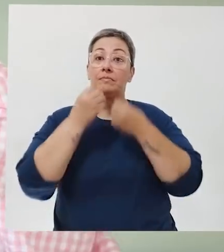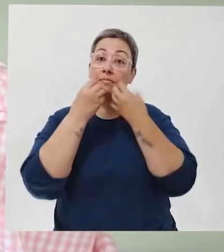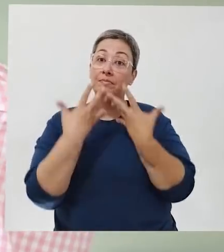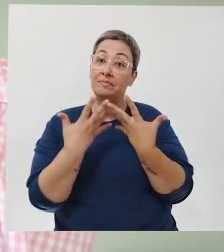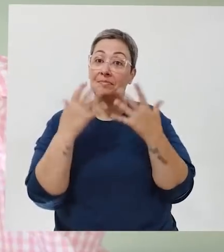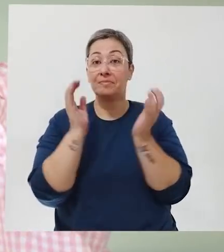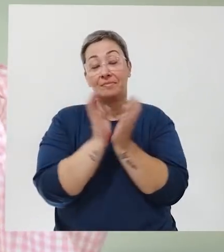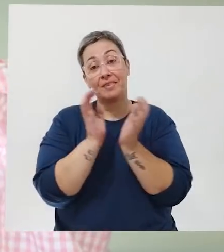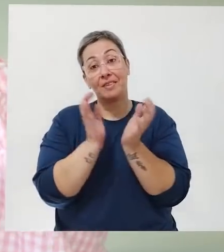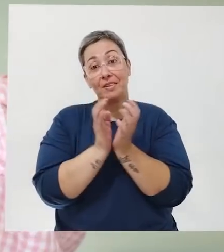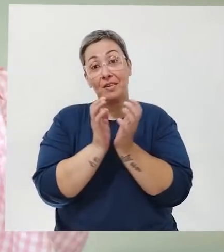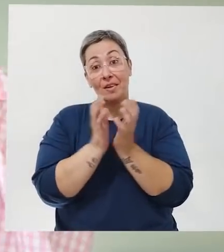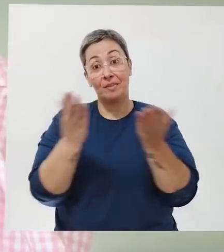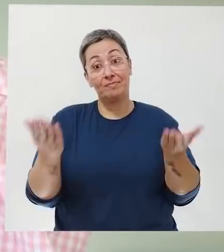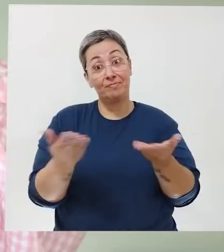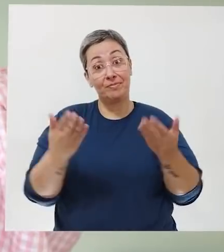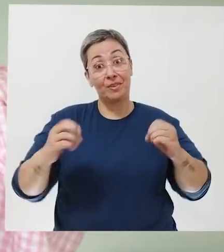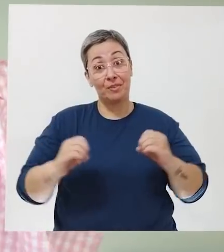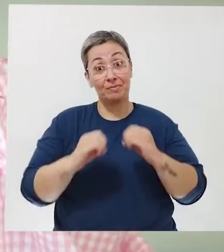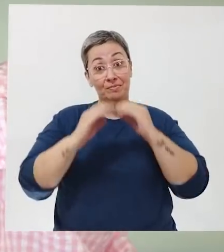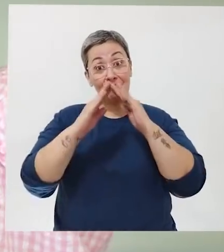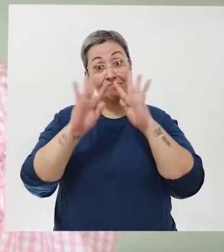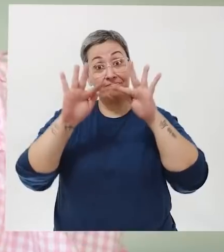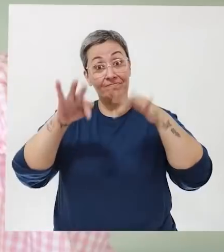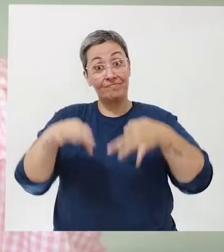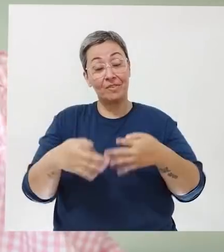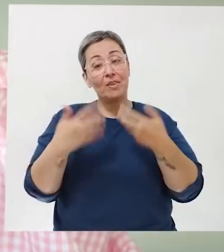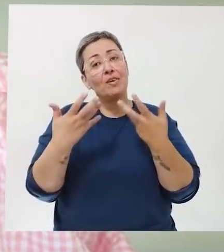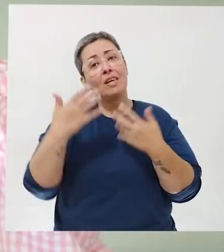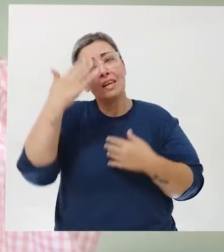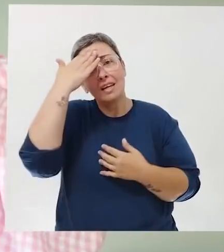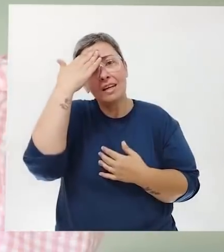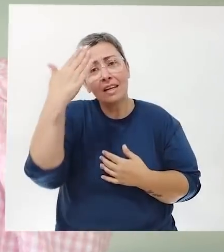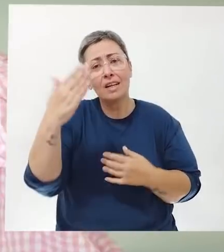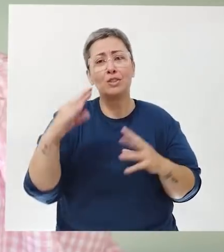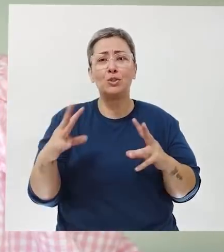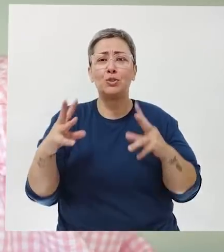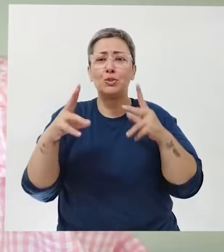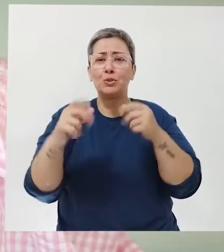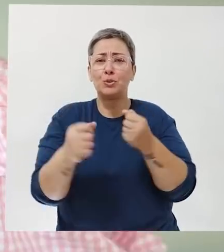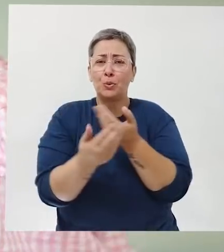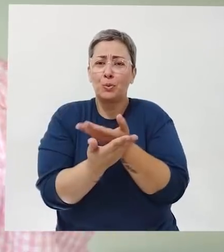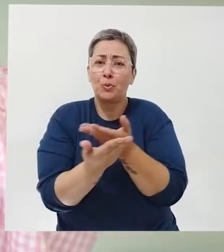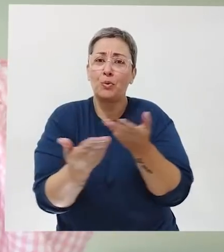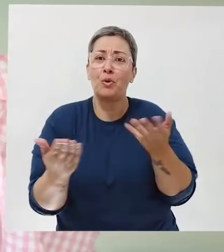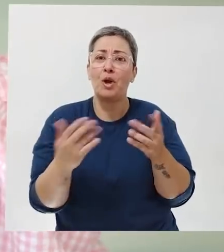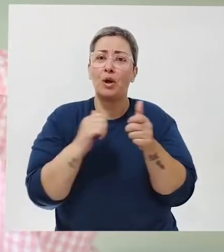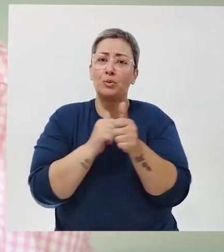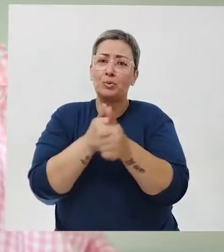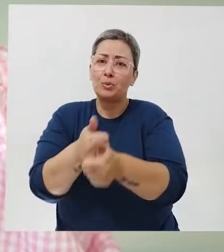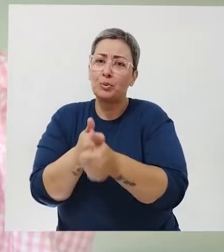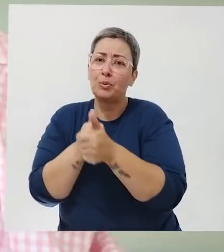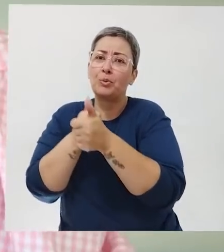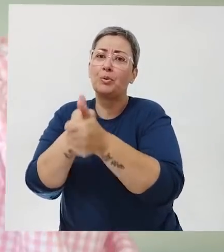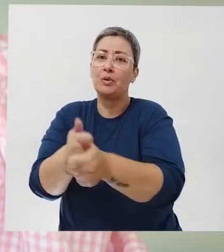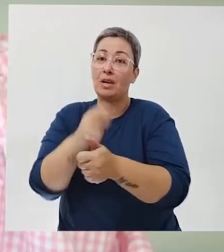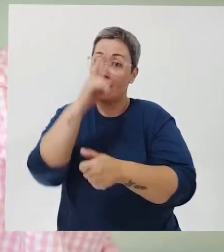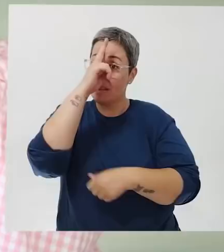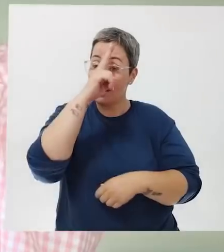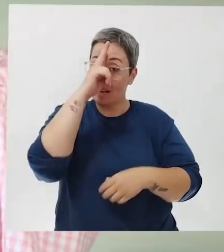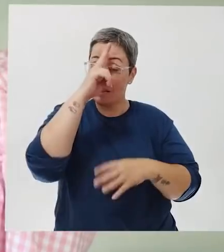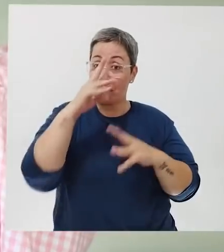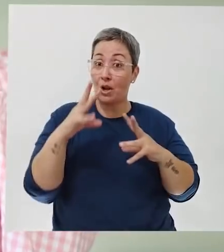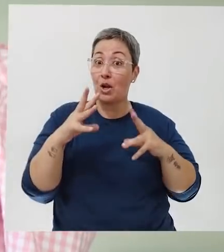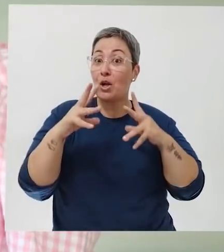Bom, turminha, e o nosso programa chegou ao fim. E eu queria agradecer todos vocês que nos acompanharam e lembrar